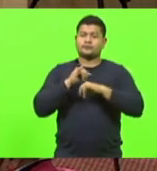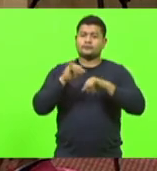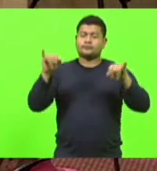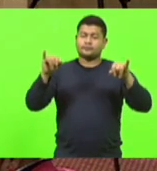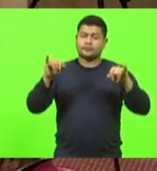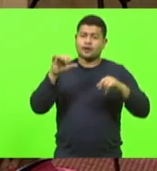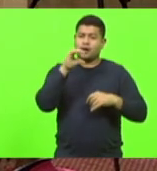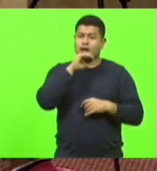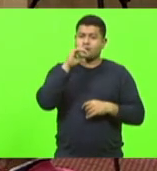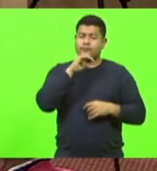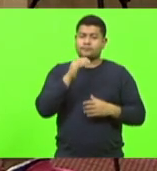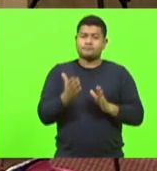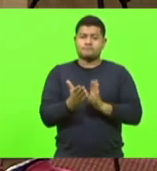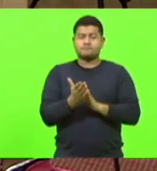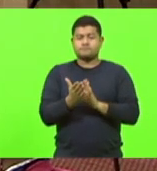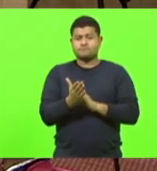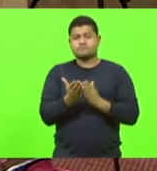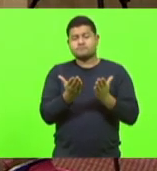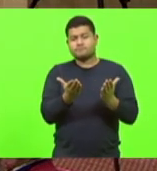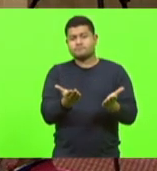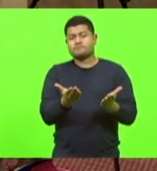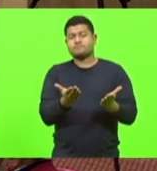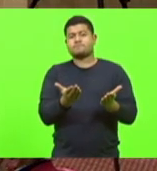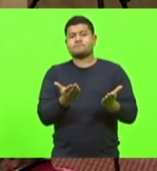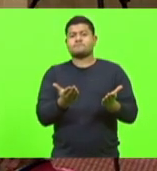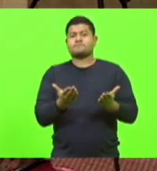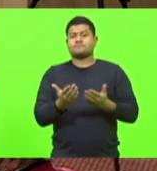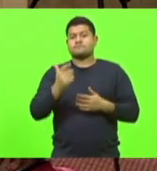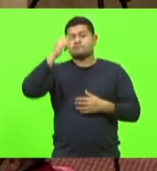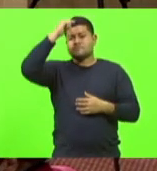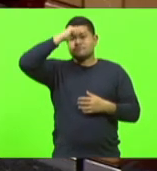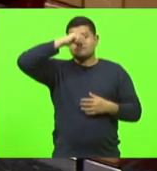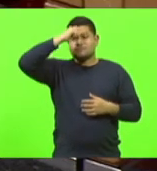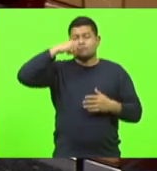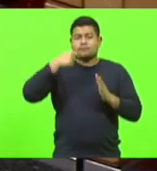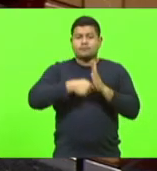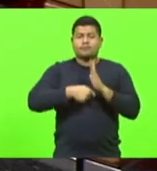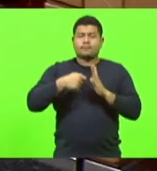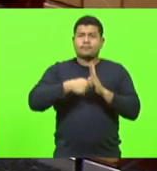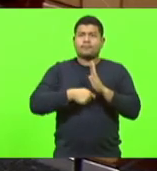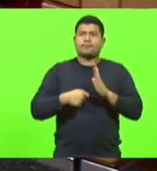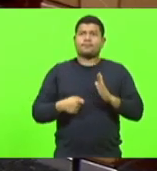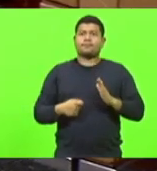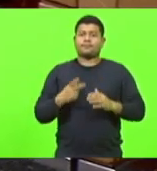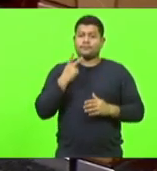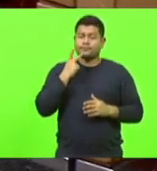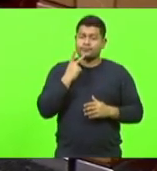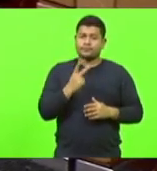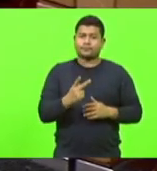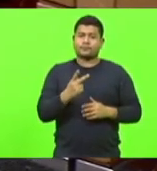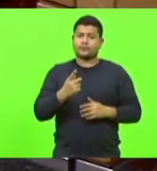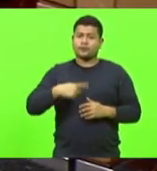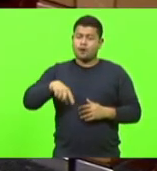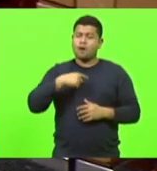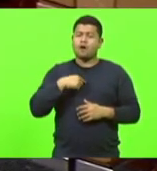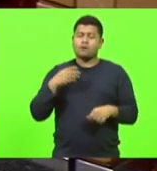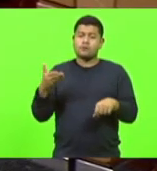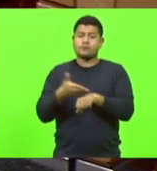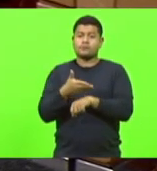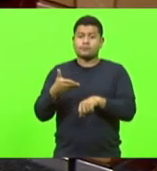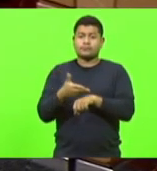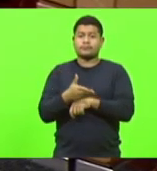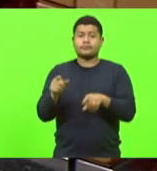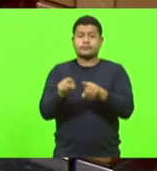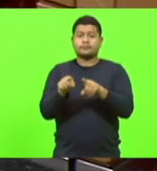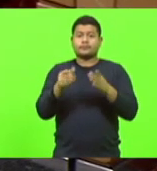de aplauso ao Deputado Mauricio eskudlark pela sua luta dizer que nós somos partícipes também assim